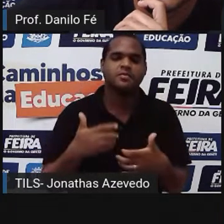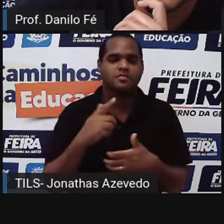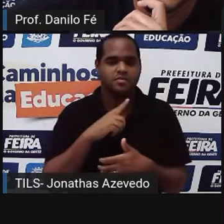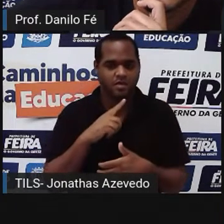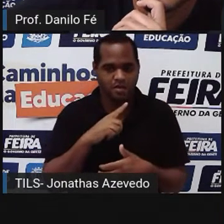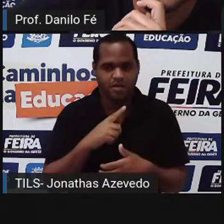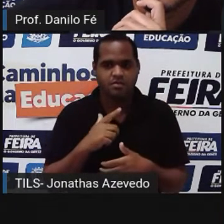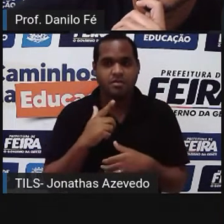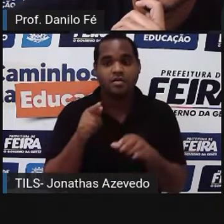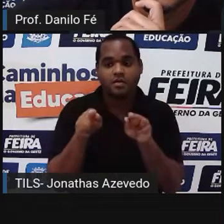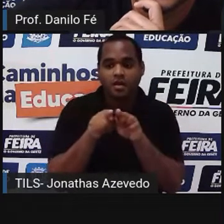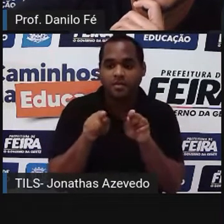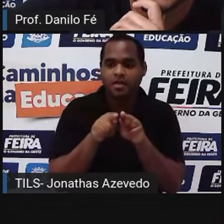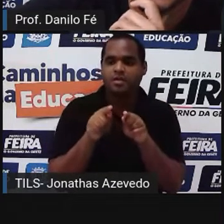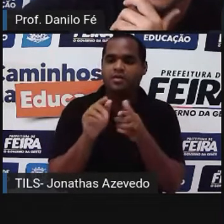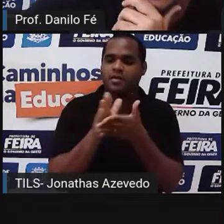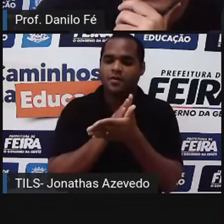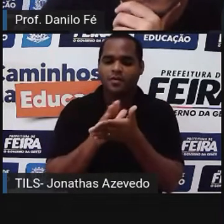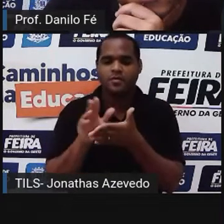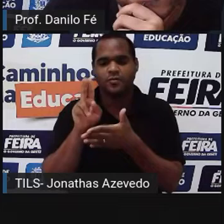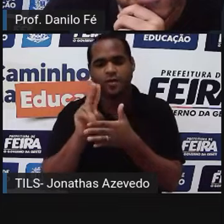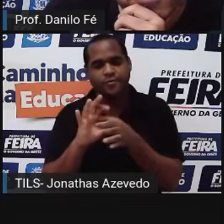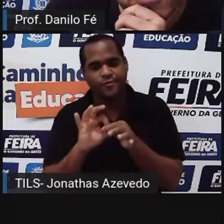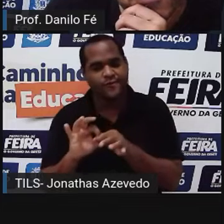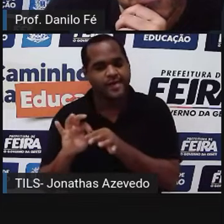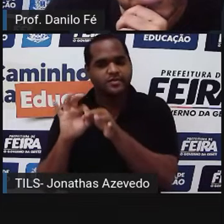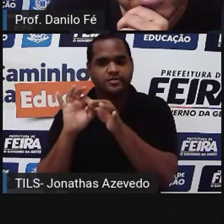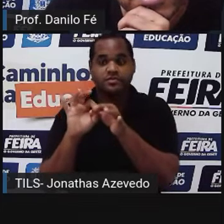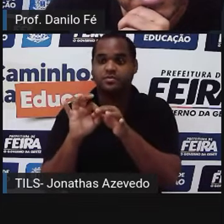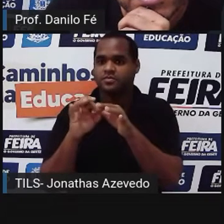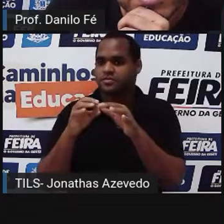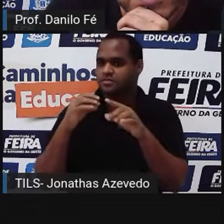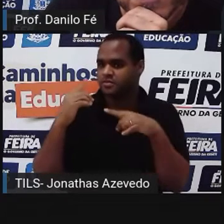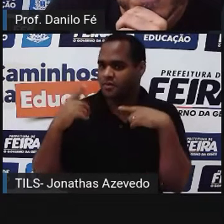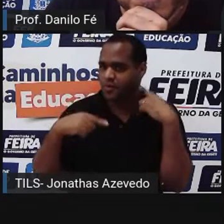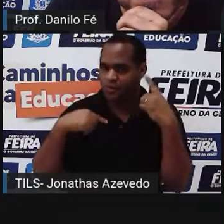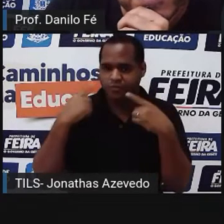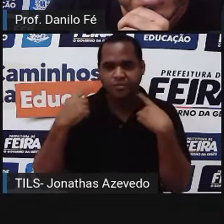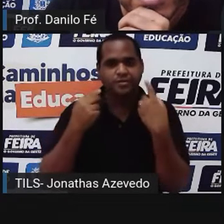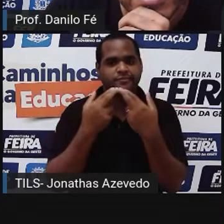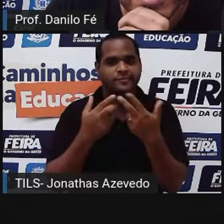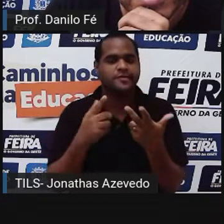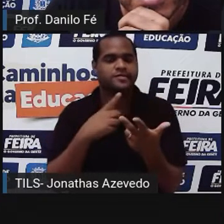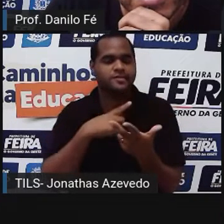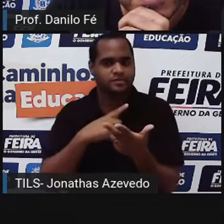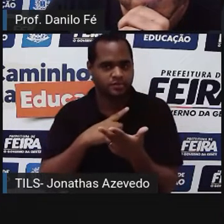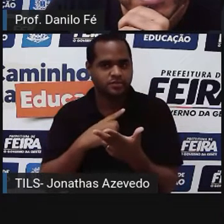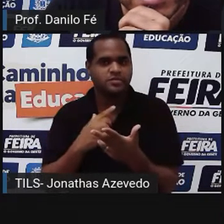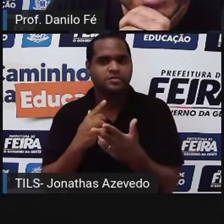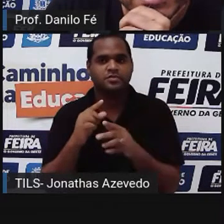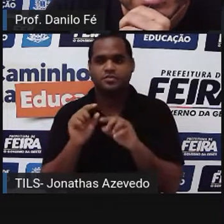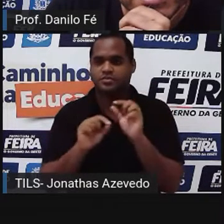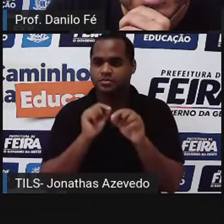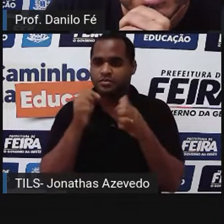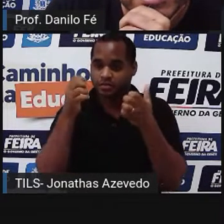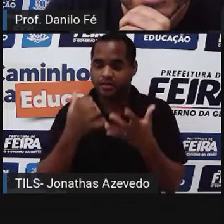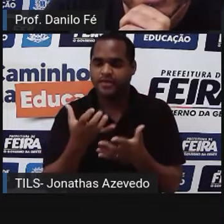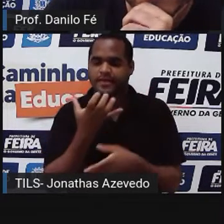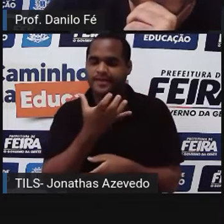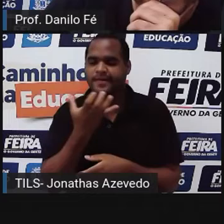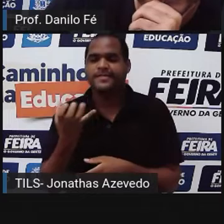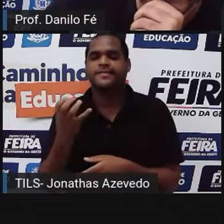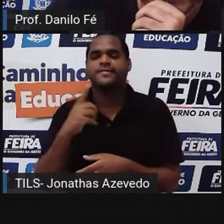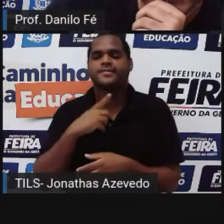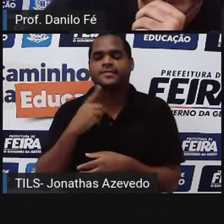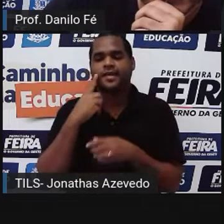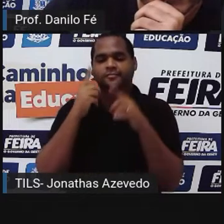na direção da União Soviética, o que foi uma loucura, assim. Mas ele queria